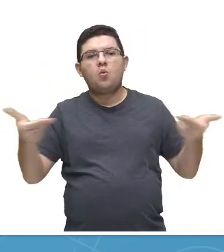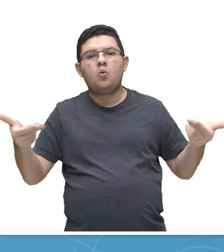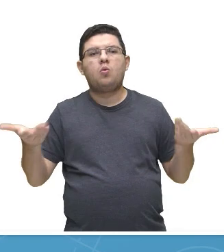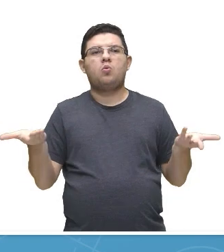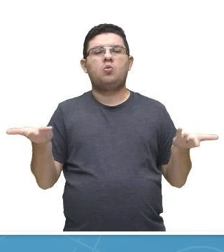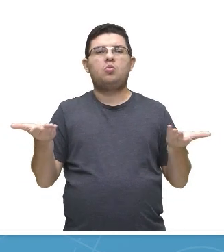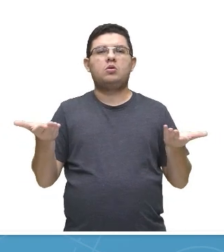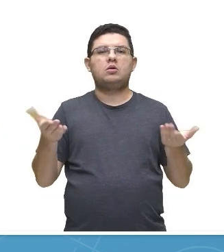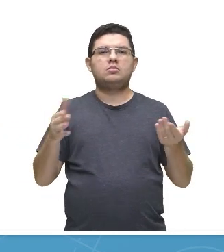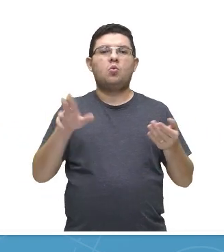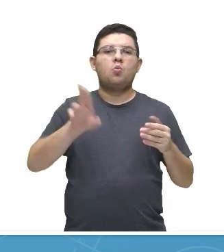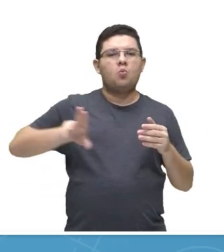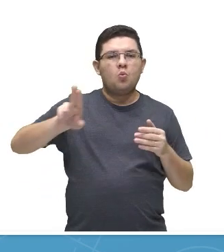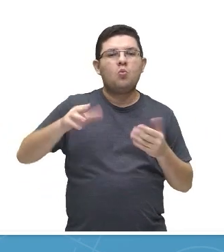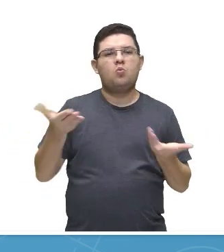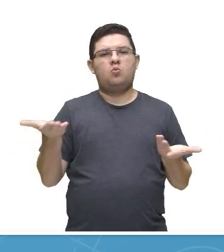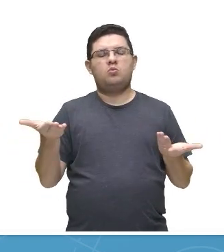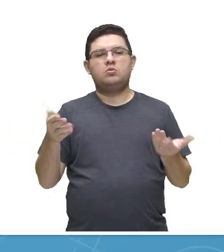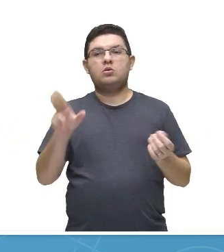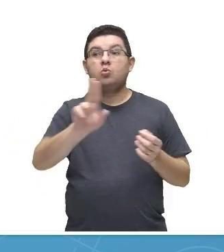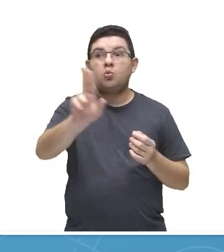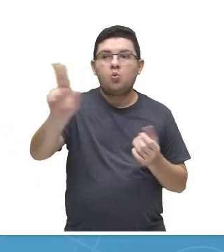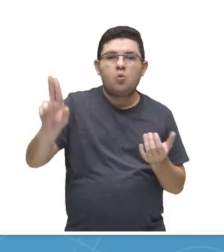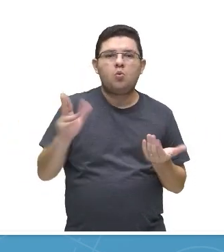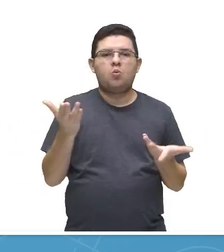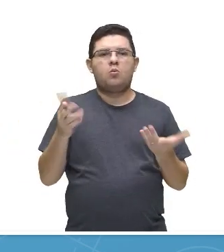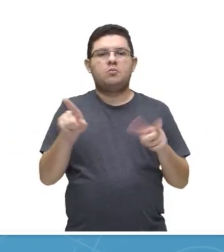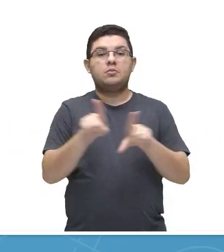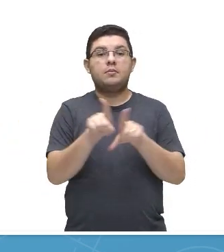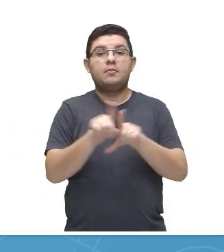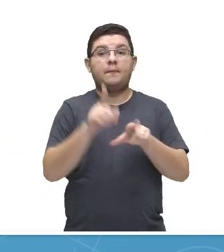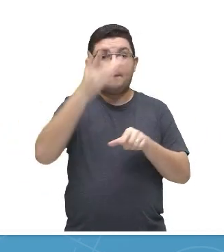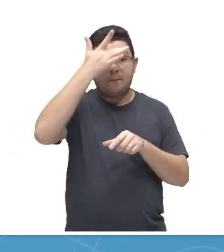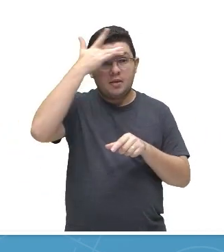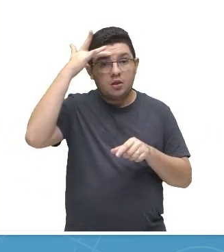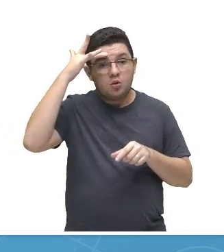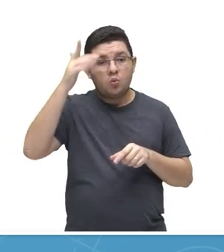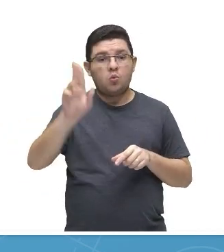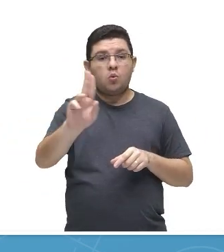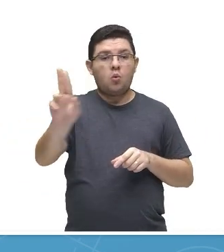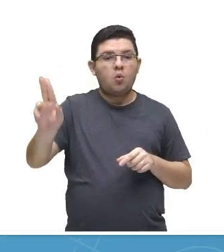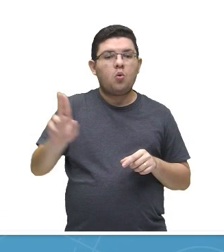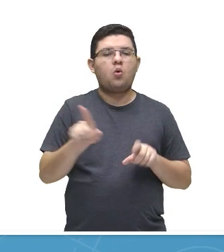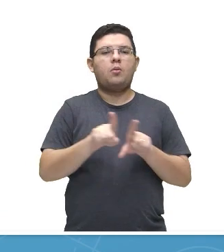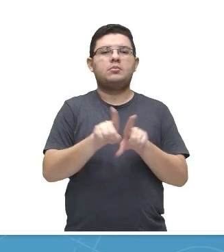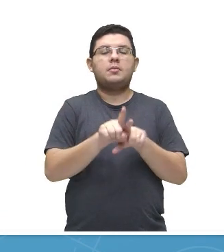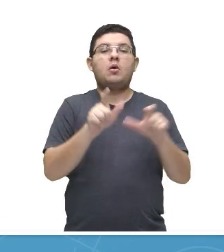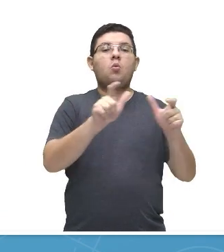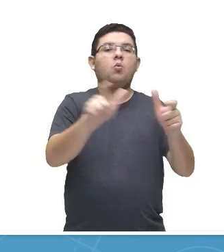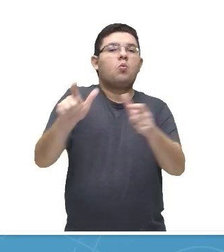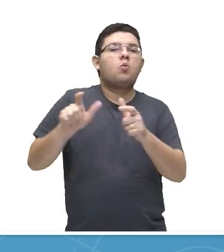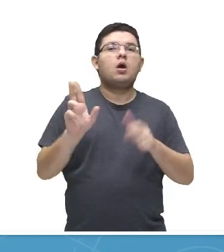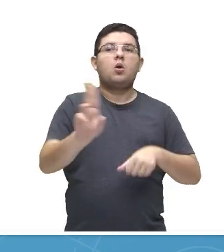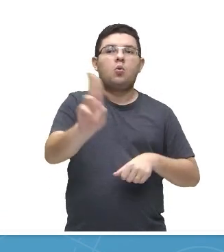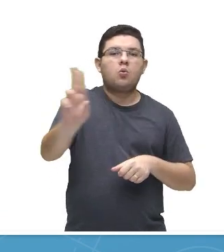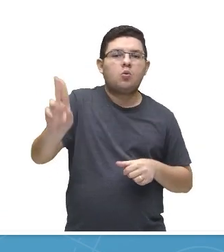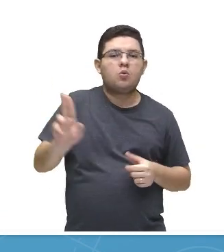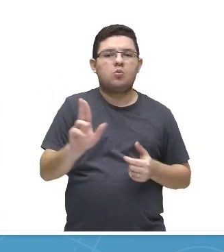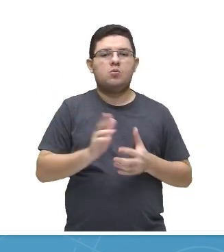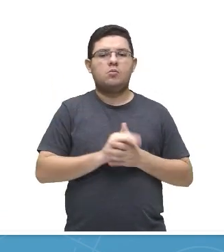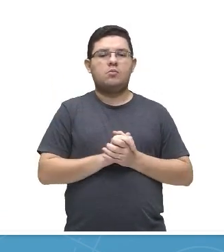dos objetos, as coisas, as pessoas, os lugares, né,